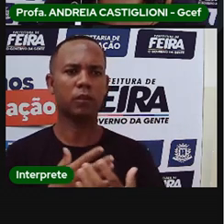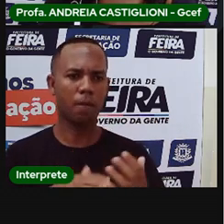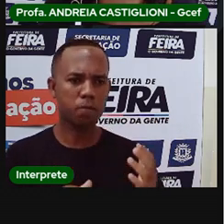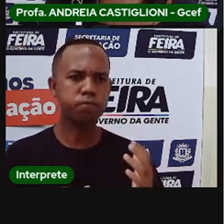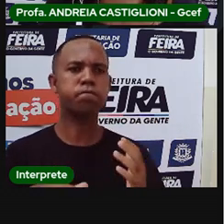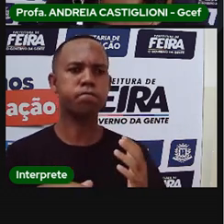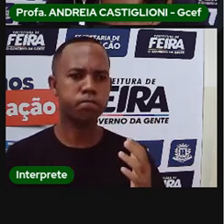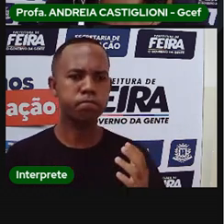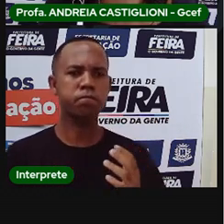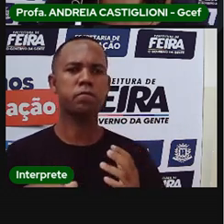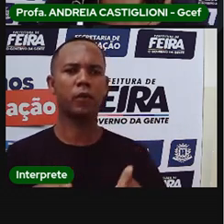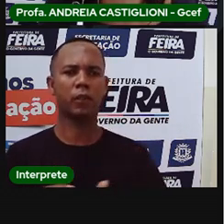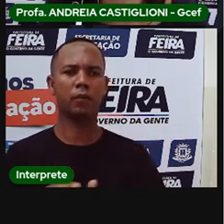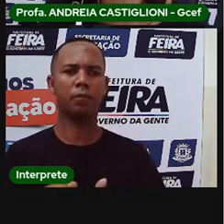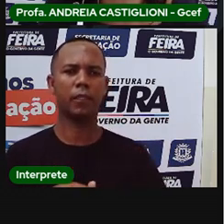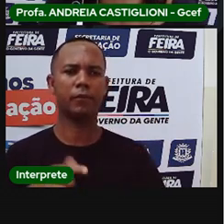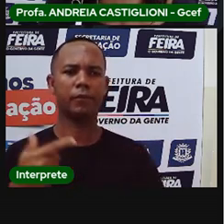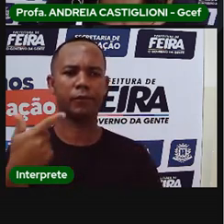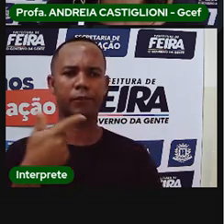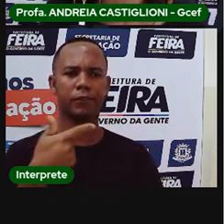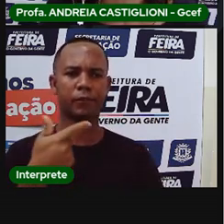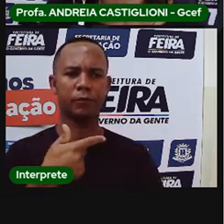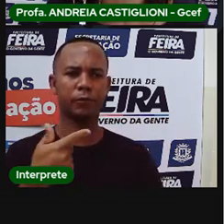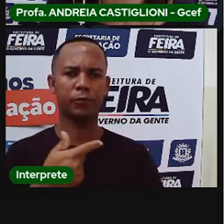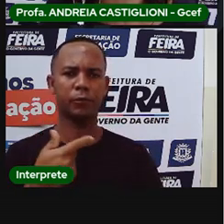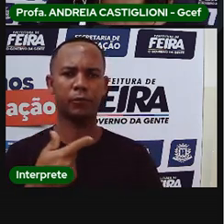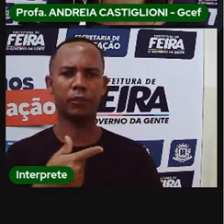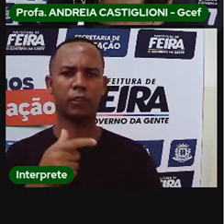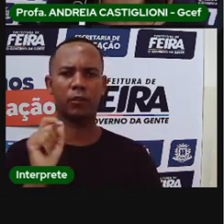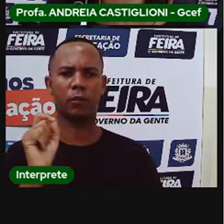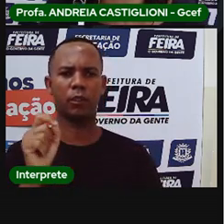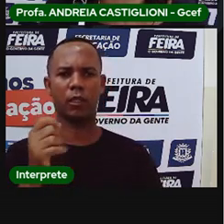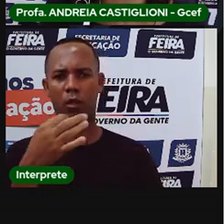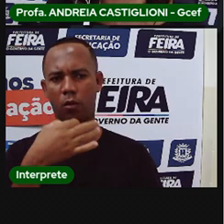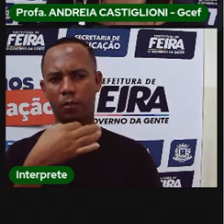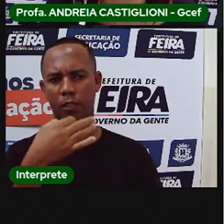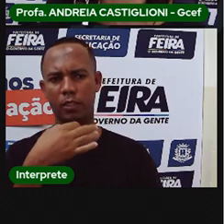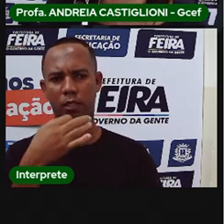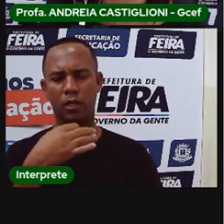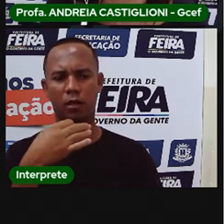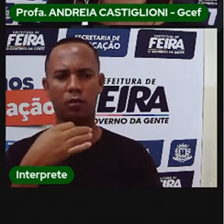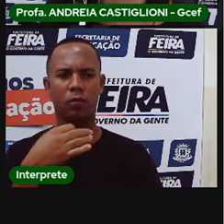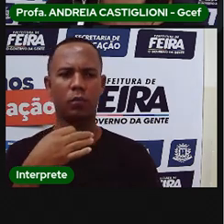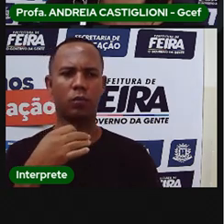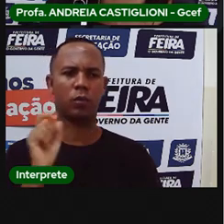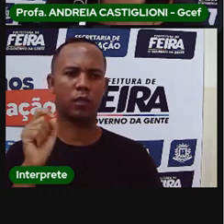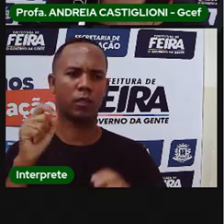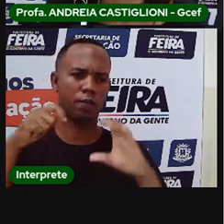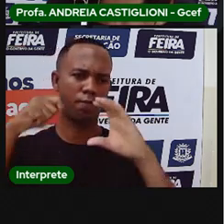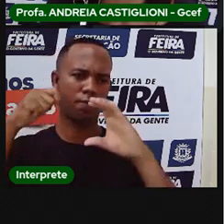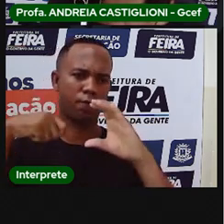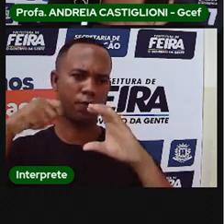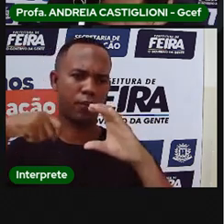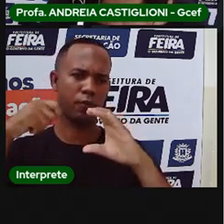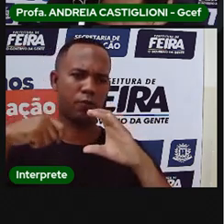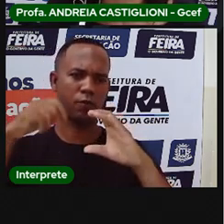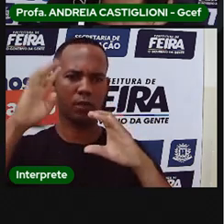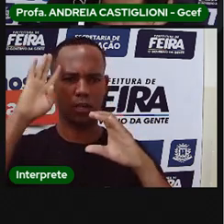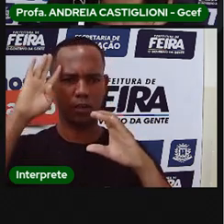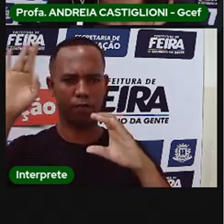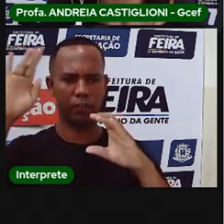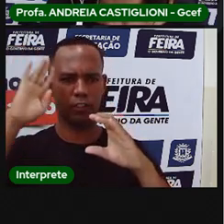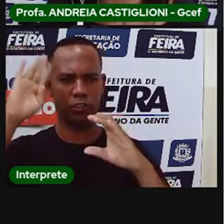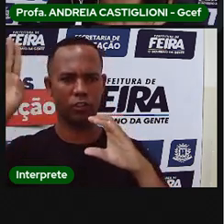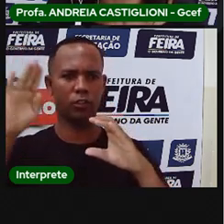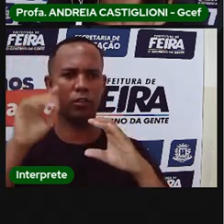muito bem. A segunda opção, né, e na verdade sugestão de vídeo para vocês refletirem, vocês podem